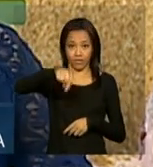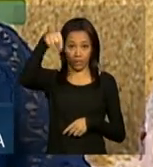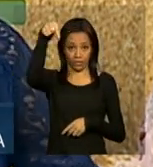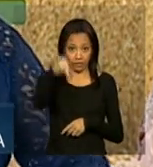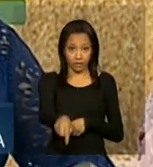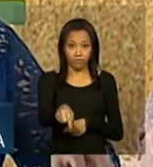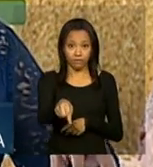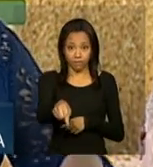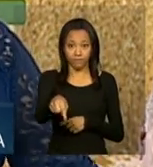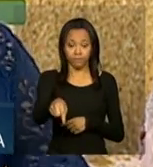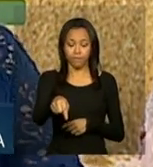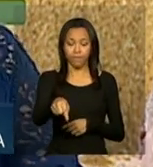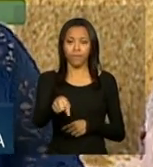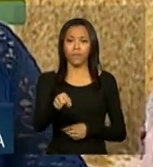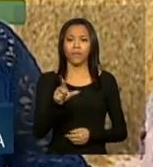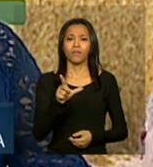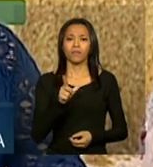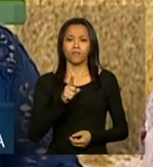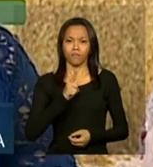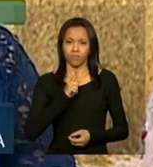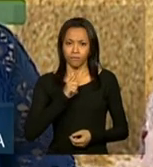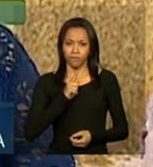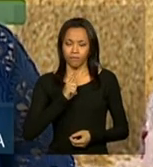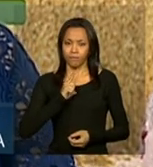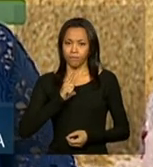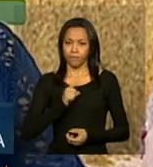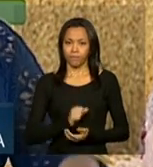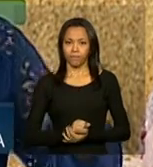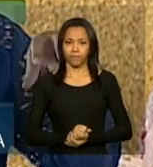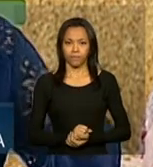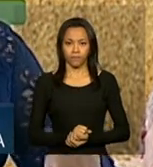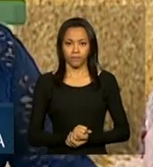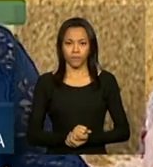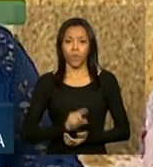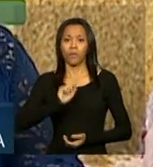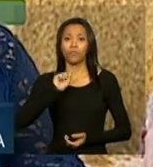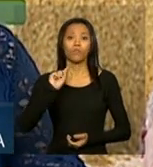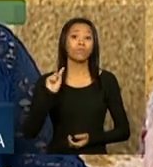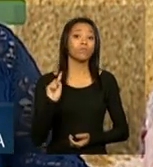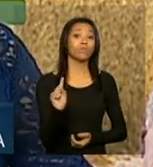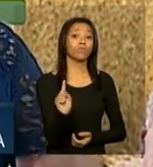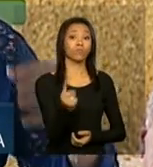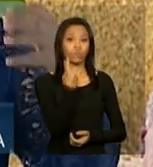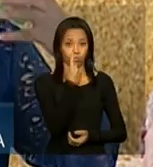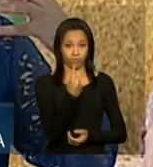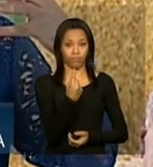aqui está um dos